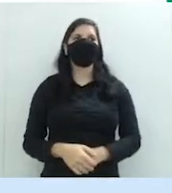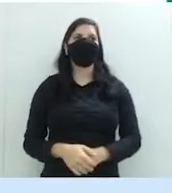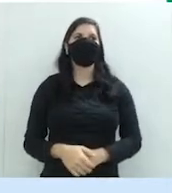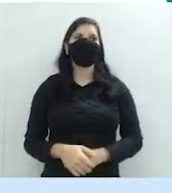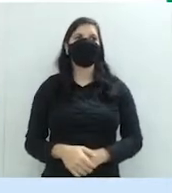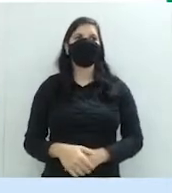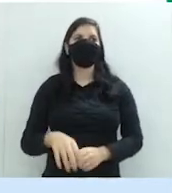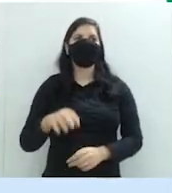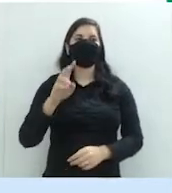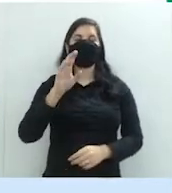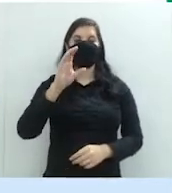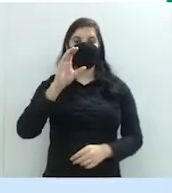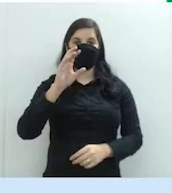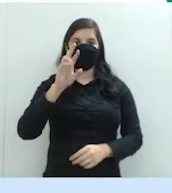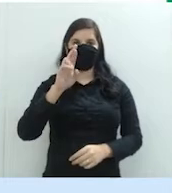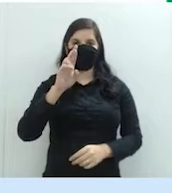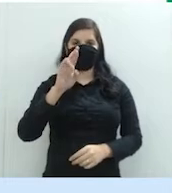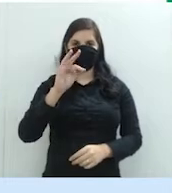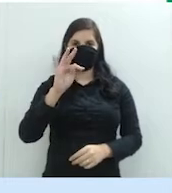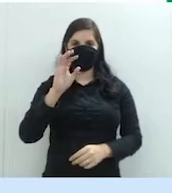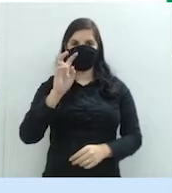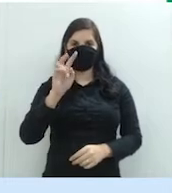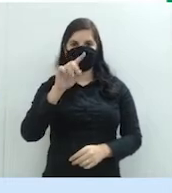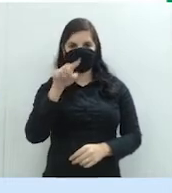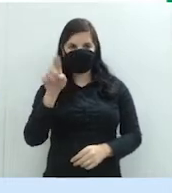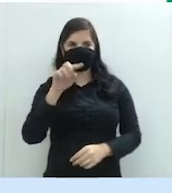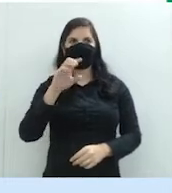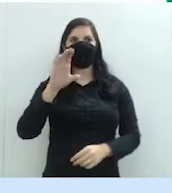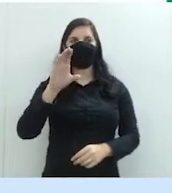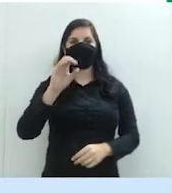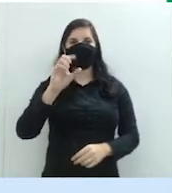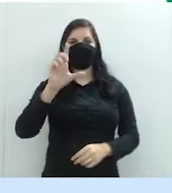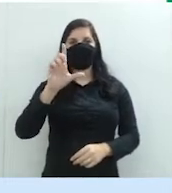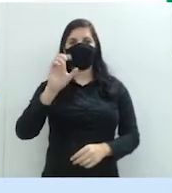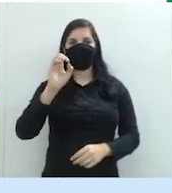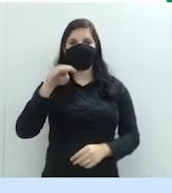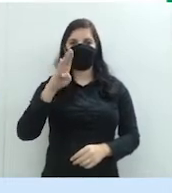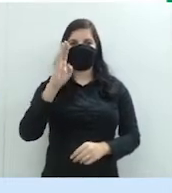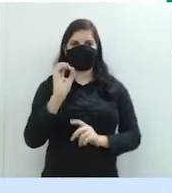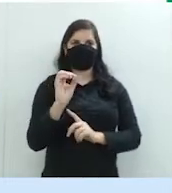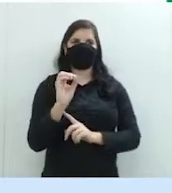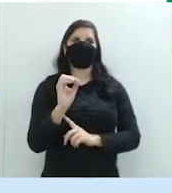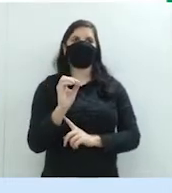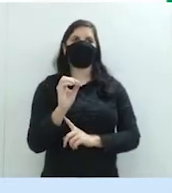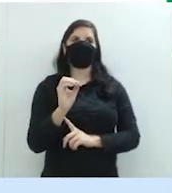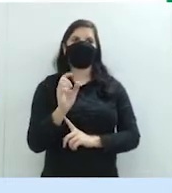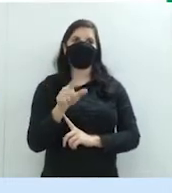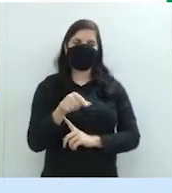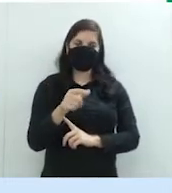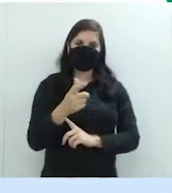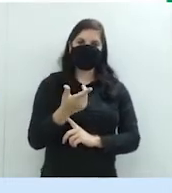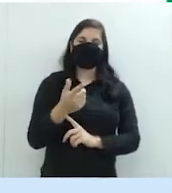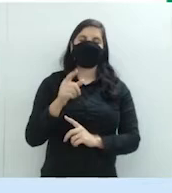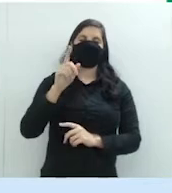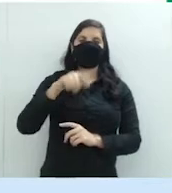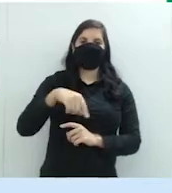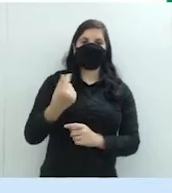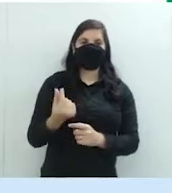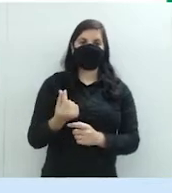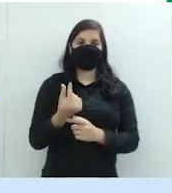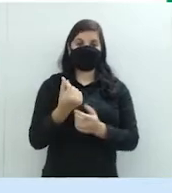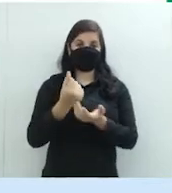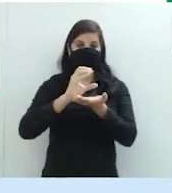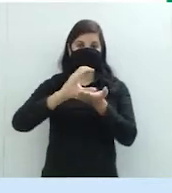Vasco da Gama, não, Cristóvão Colombo, né? A gente não poderia deixar de falar de Cristóvão Colombo. Então, Cristóvão